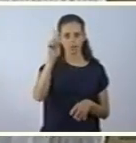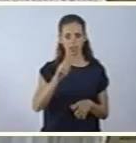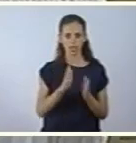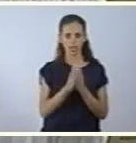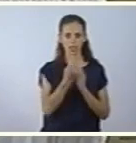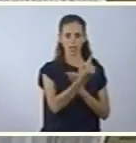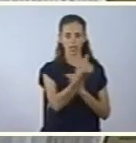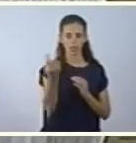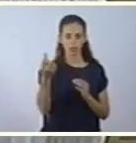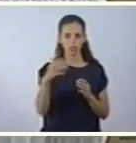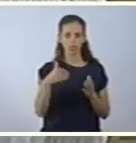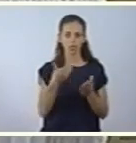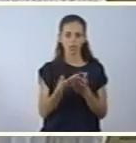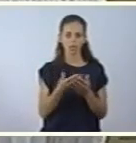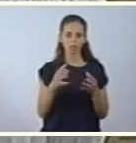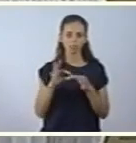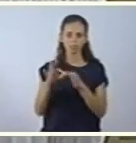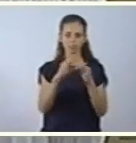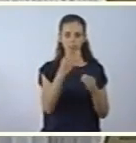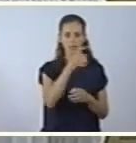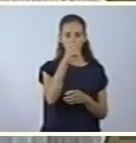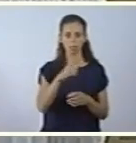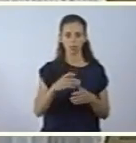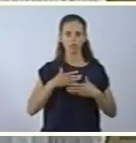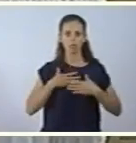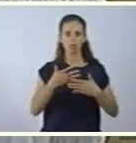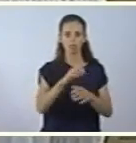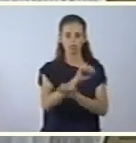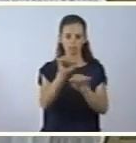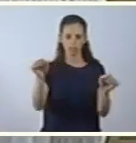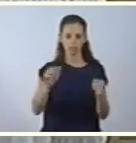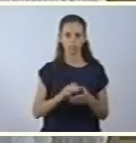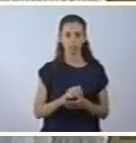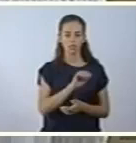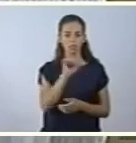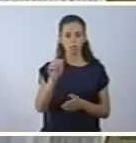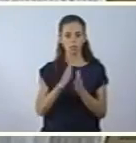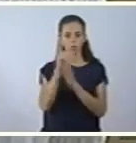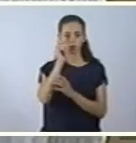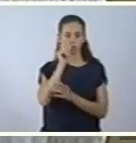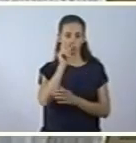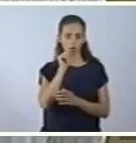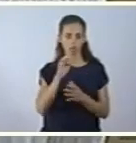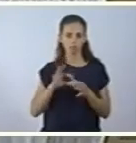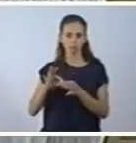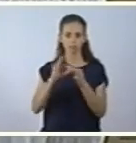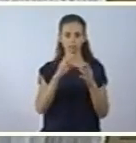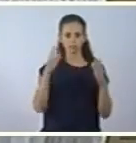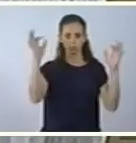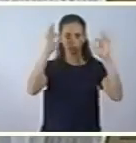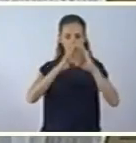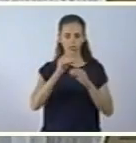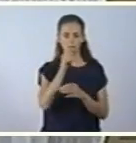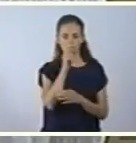vossa Igreja, e dá-lhe a união e a paz, segundo a vossa vontade. Vós que sois Deus com o Pai, na unidade do